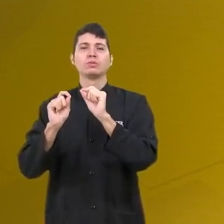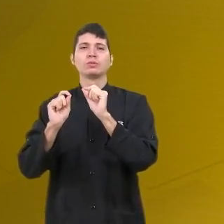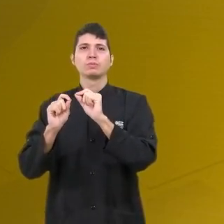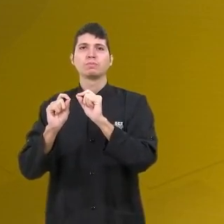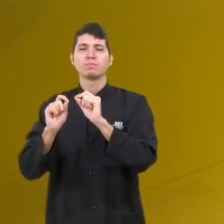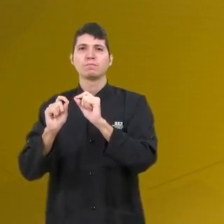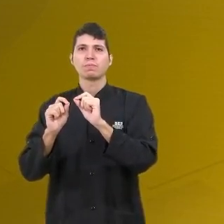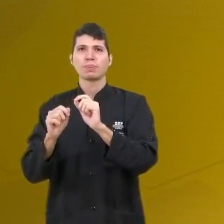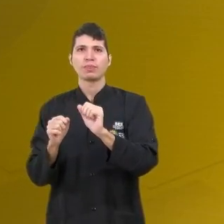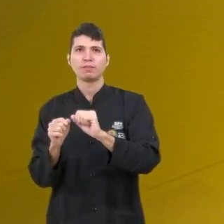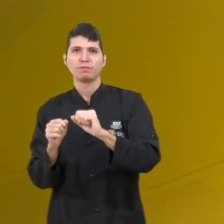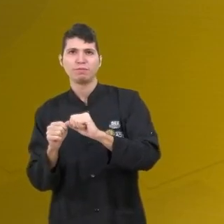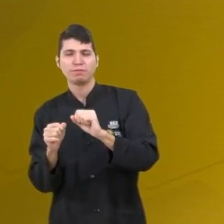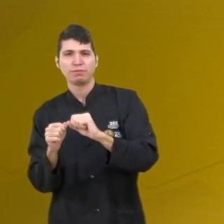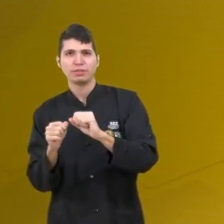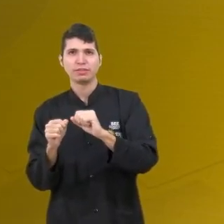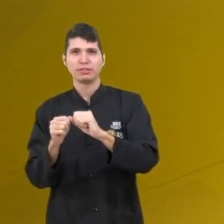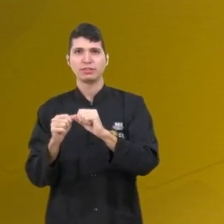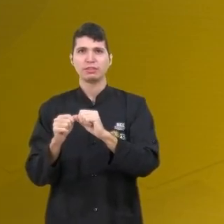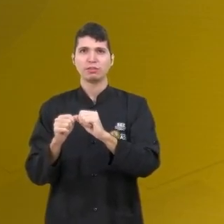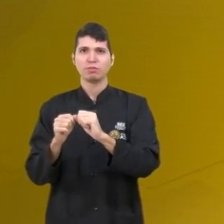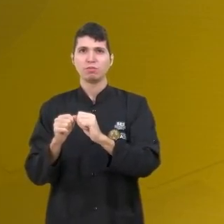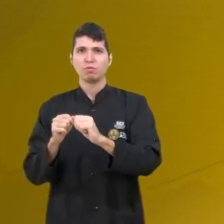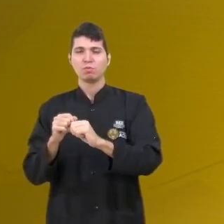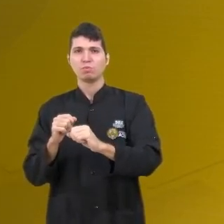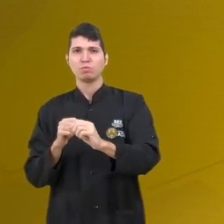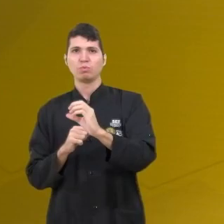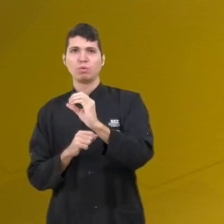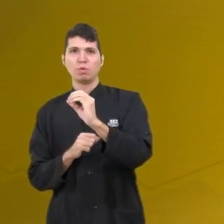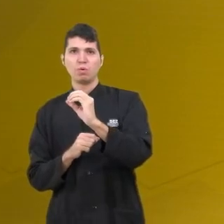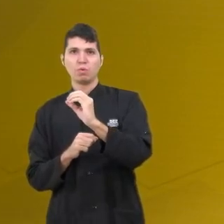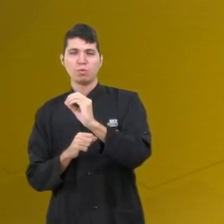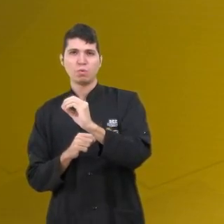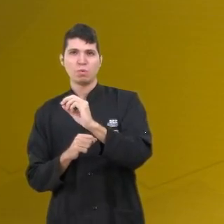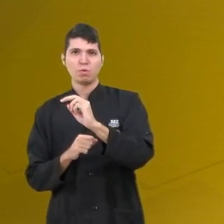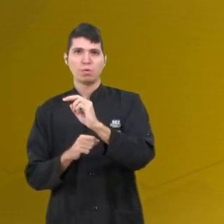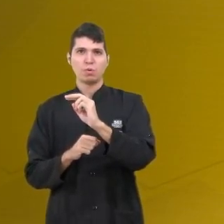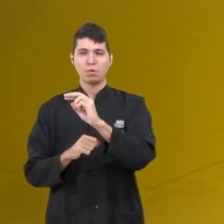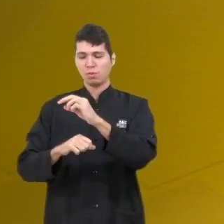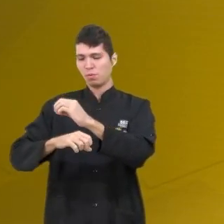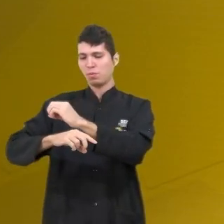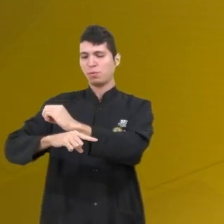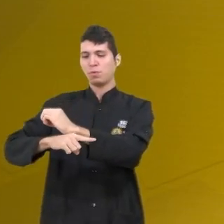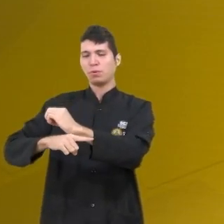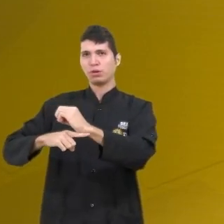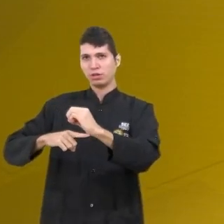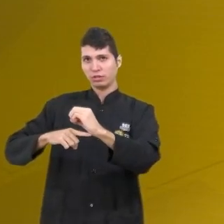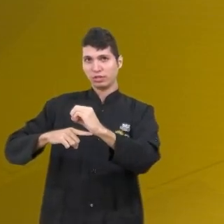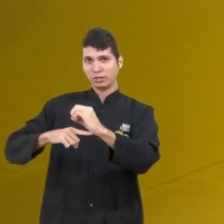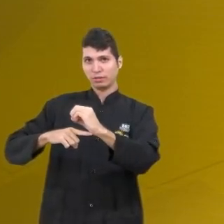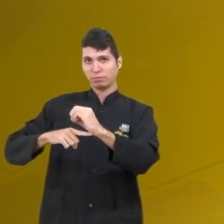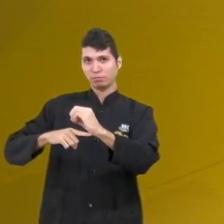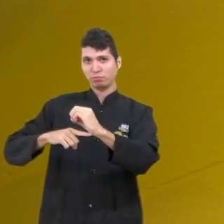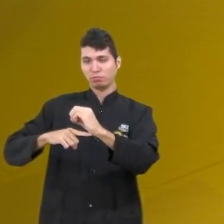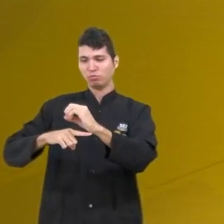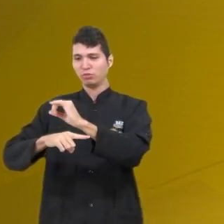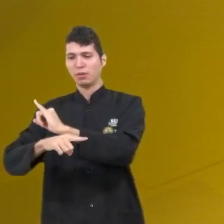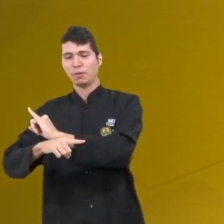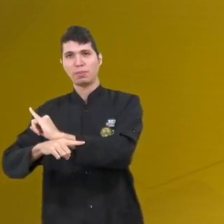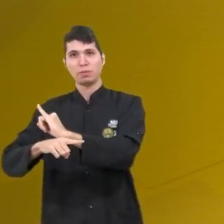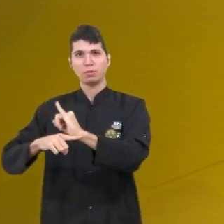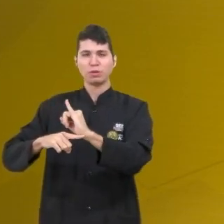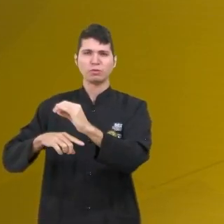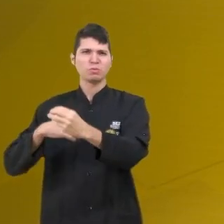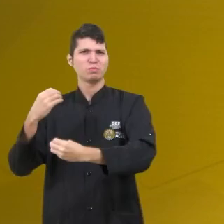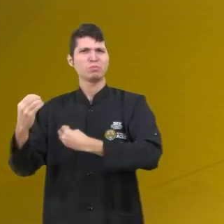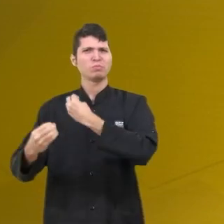matéria orgânica. São aqueles seres que transformam a matéria inorgânica em matéria orgânica. Como é que é isso,